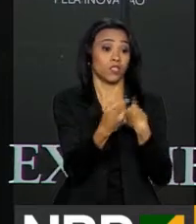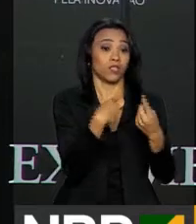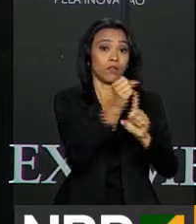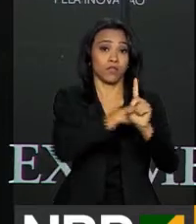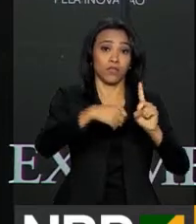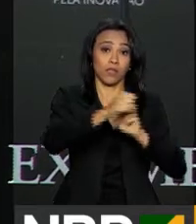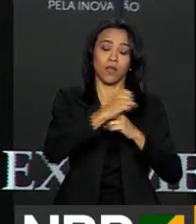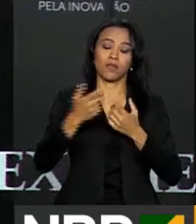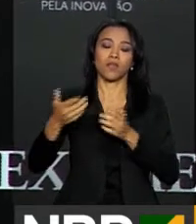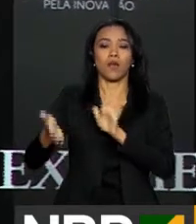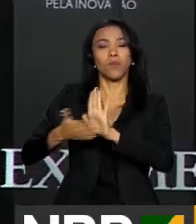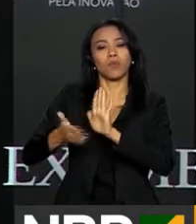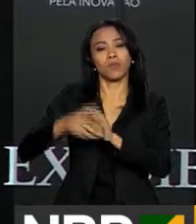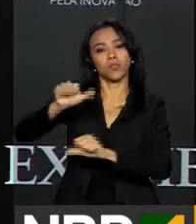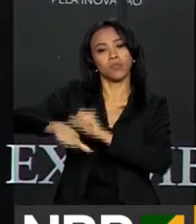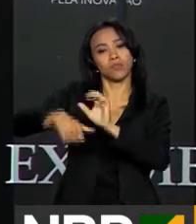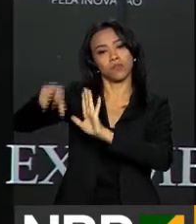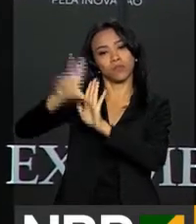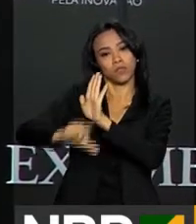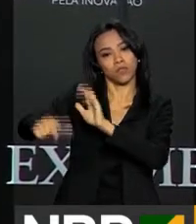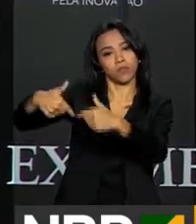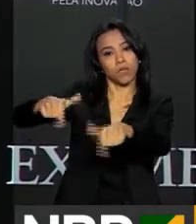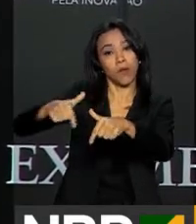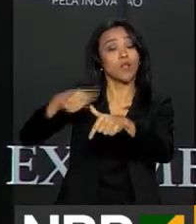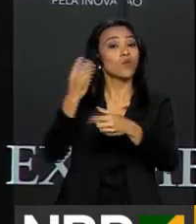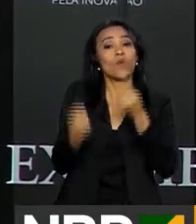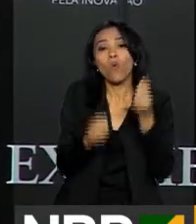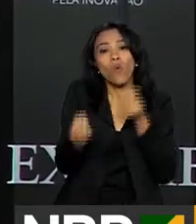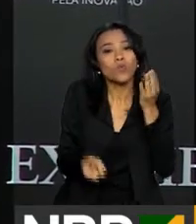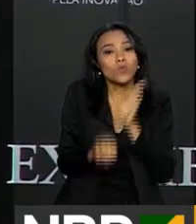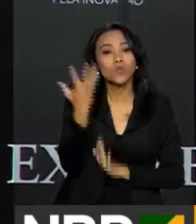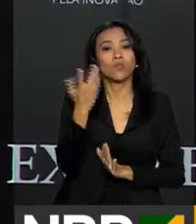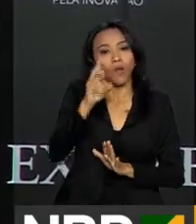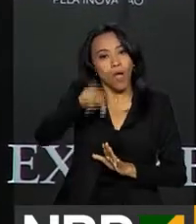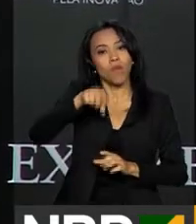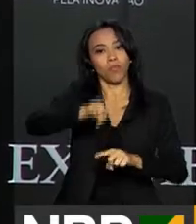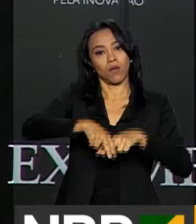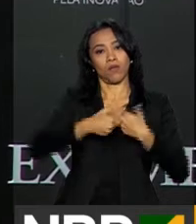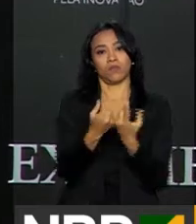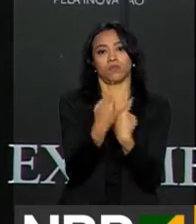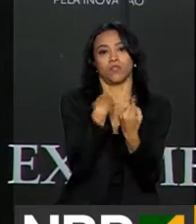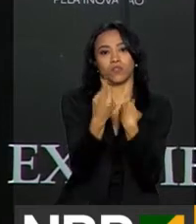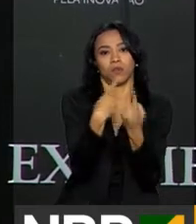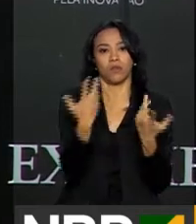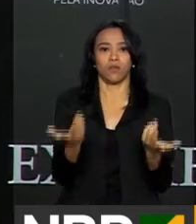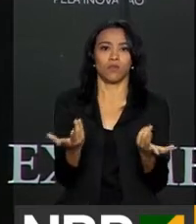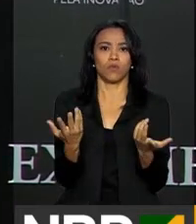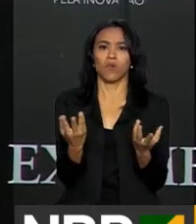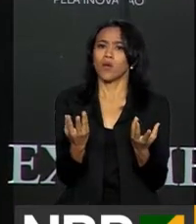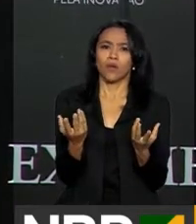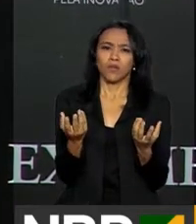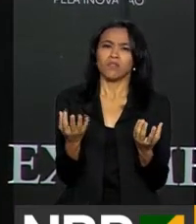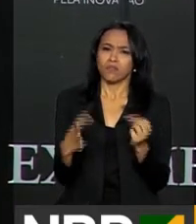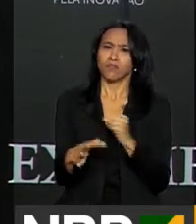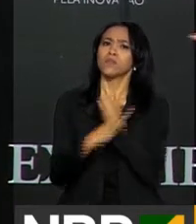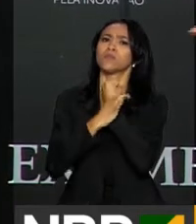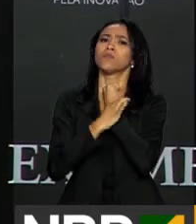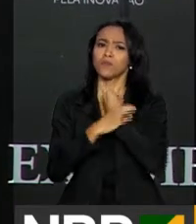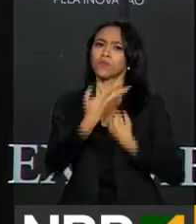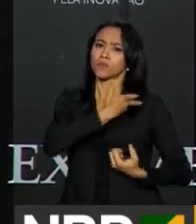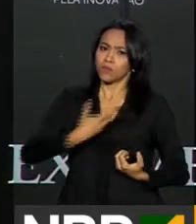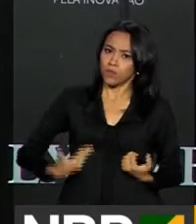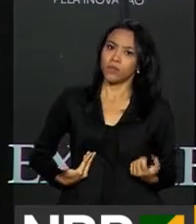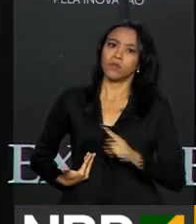própria reforma trabalhista, ela nasceu de uma interação, de um diálogo, de uma conversação muito sólida do governo